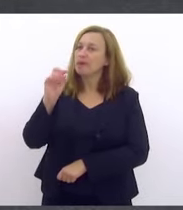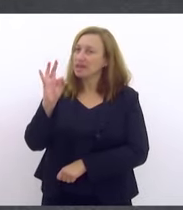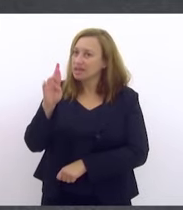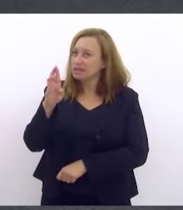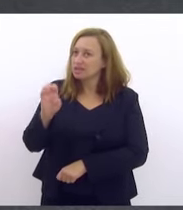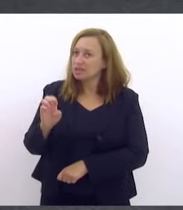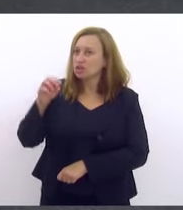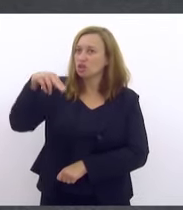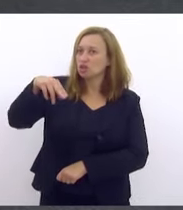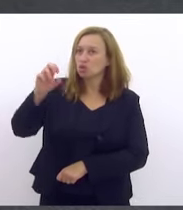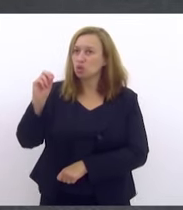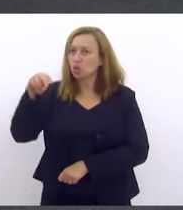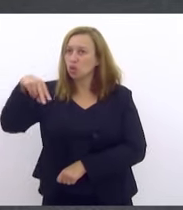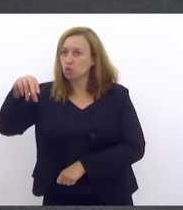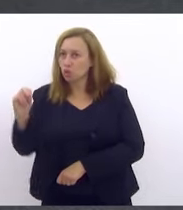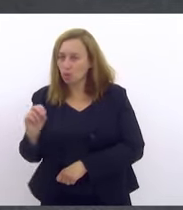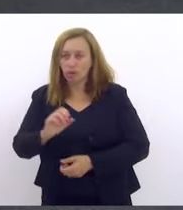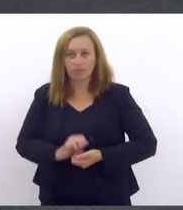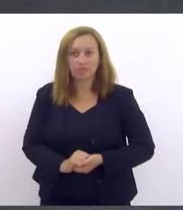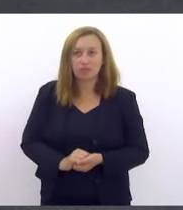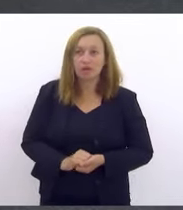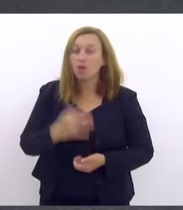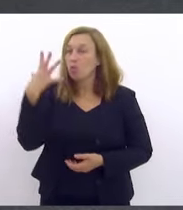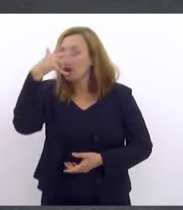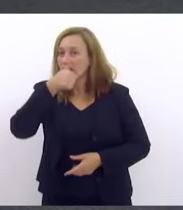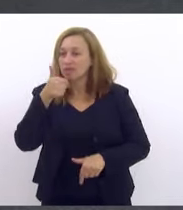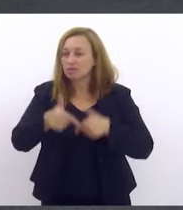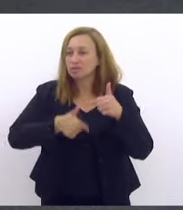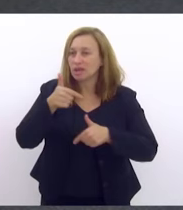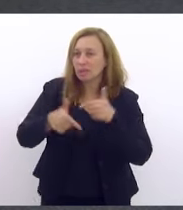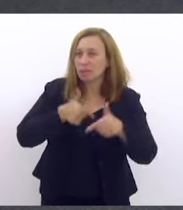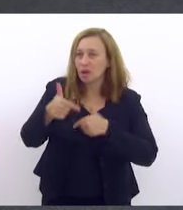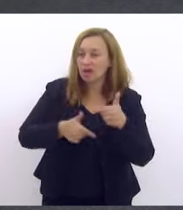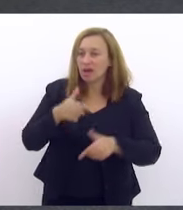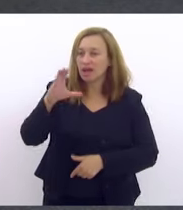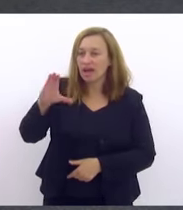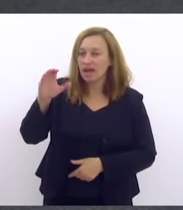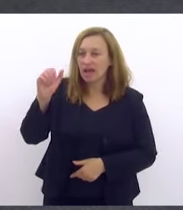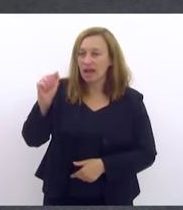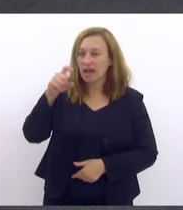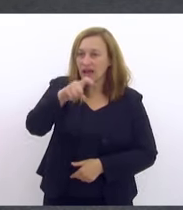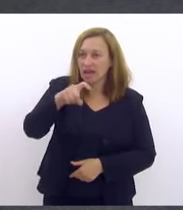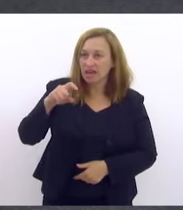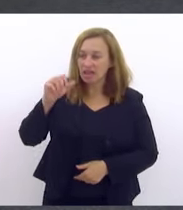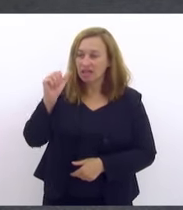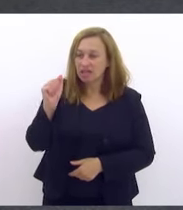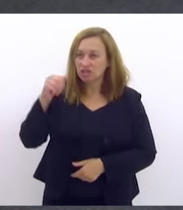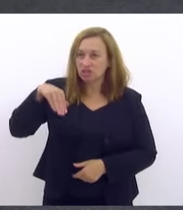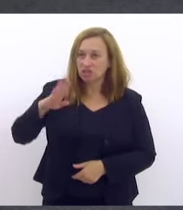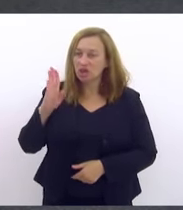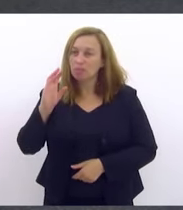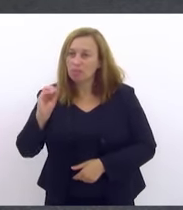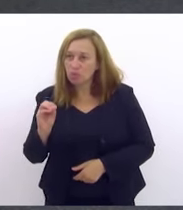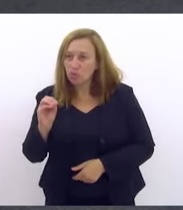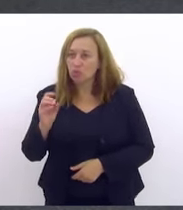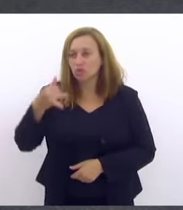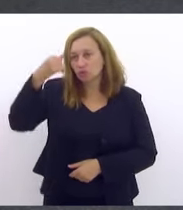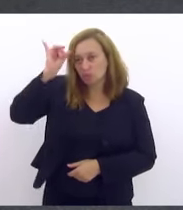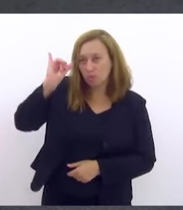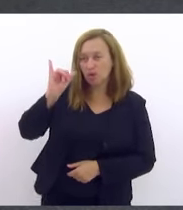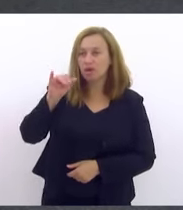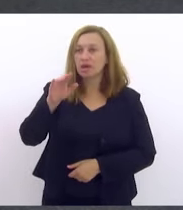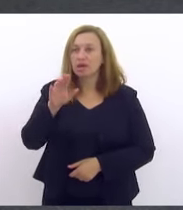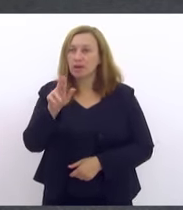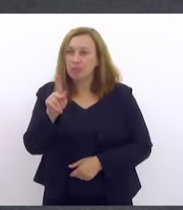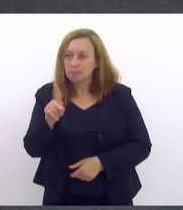uma linda trabalho a partir do caxambu, a partir do calango, do boi pintadinho, do mineiro